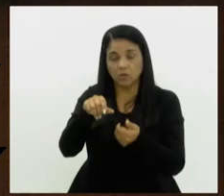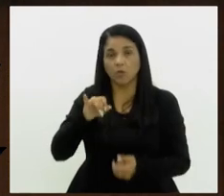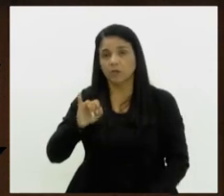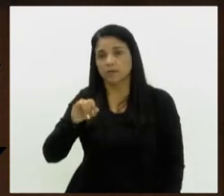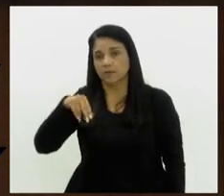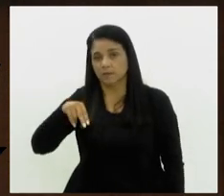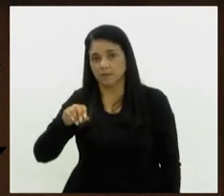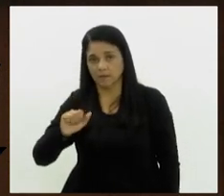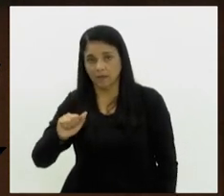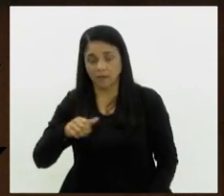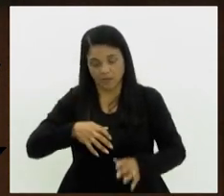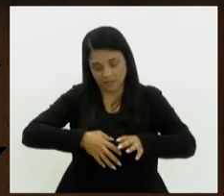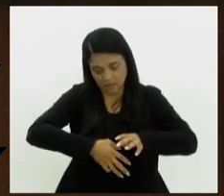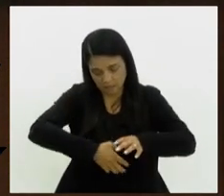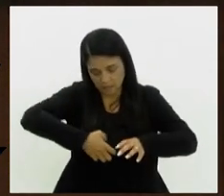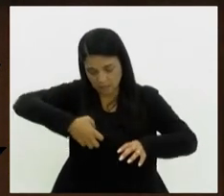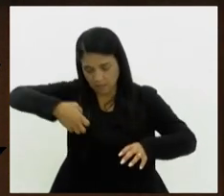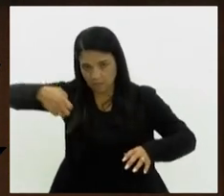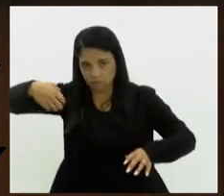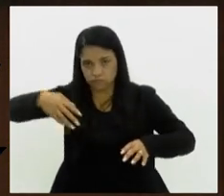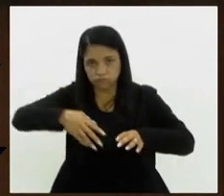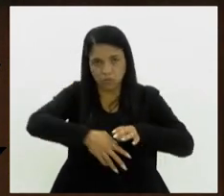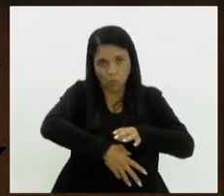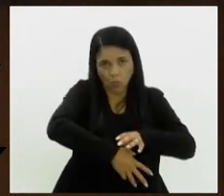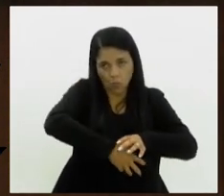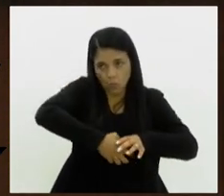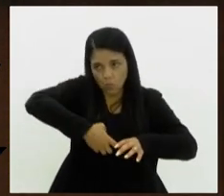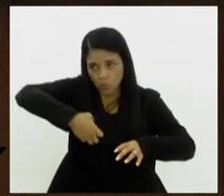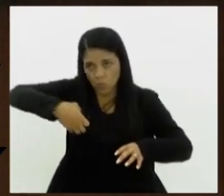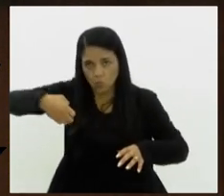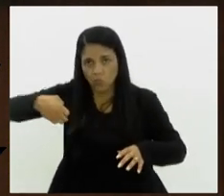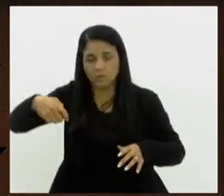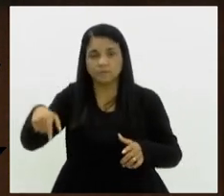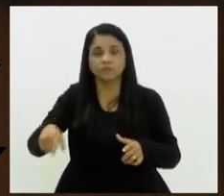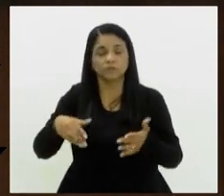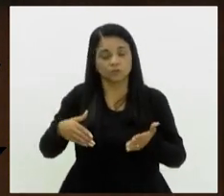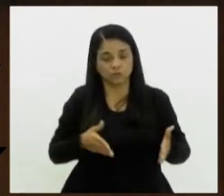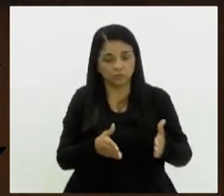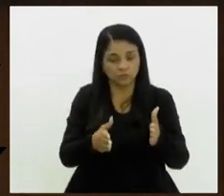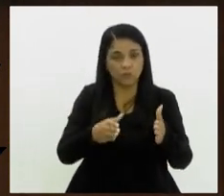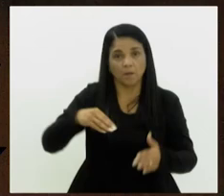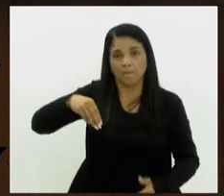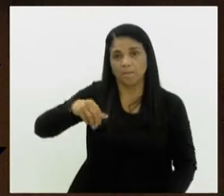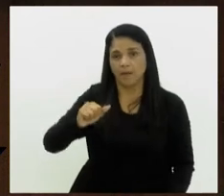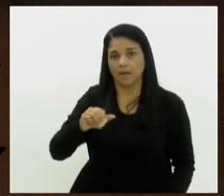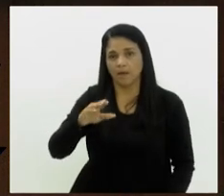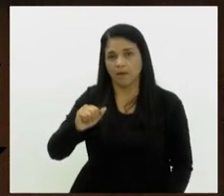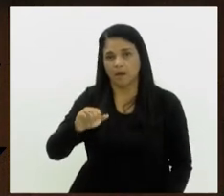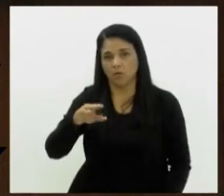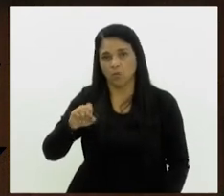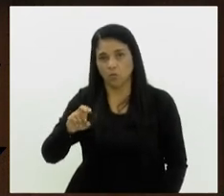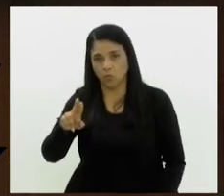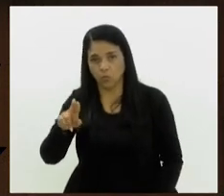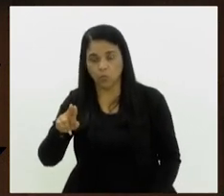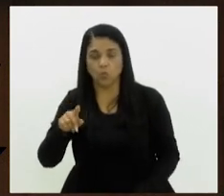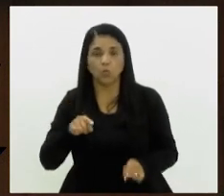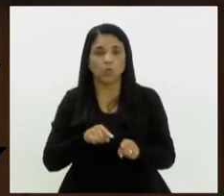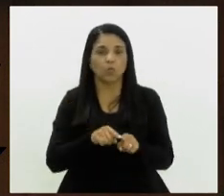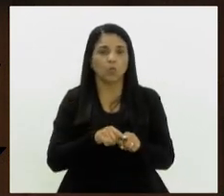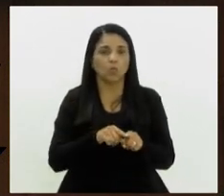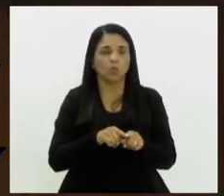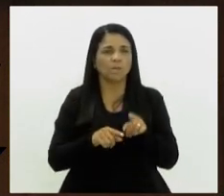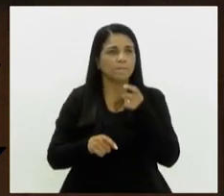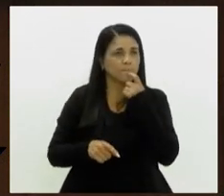INEA uma dragagem ali, depois do encontro do Rio Macacu com o Caceribu, quando